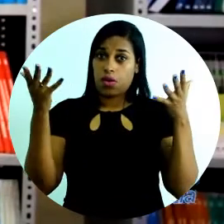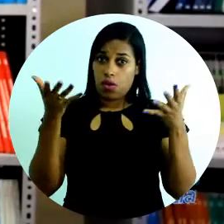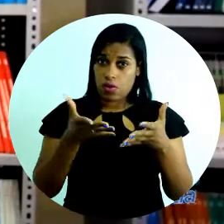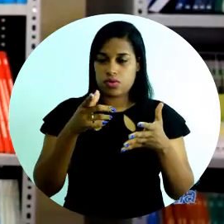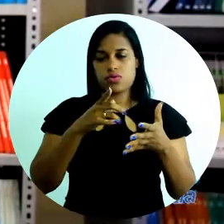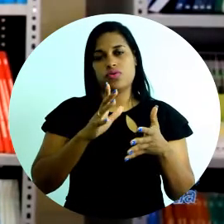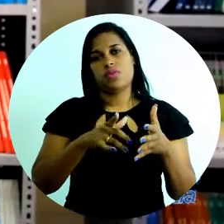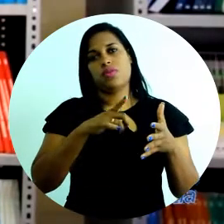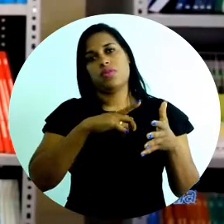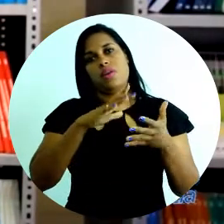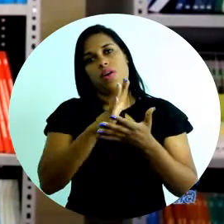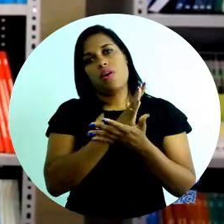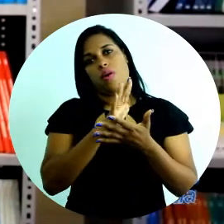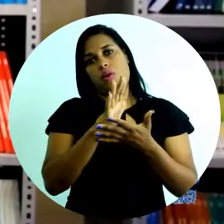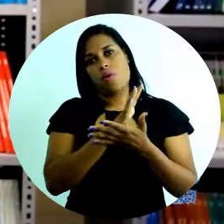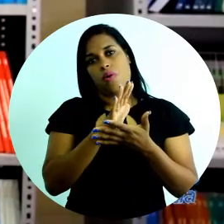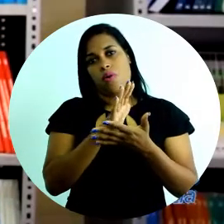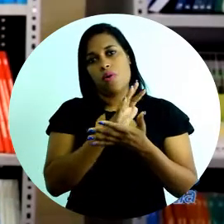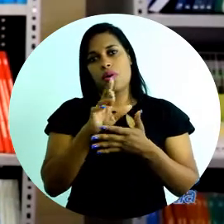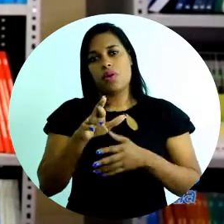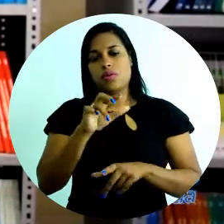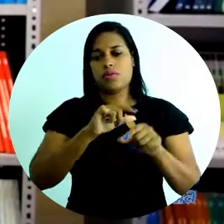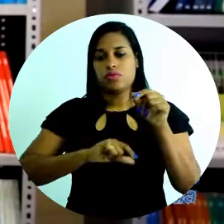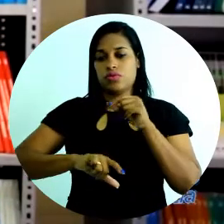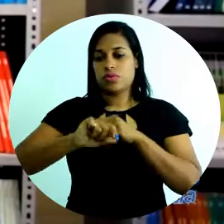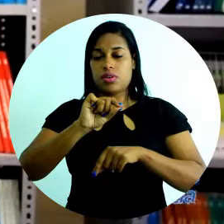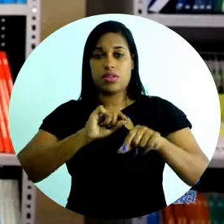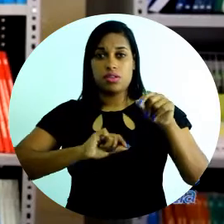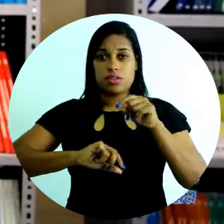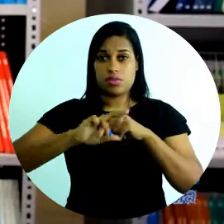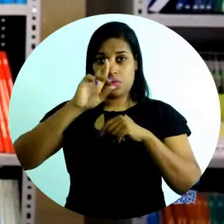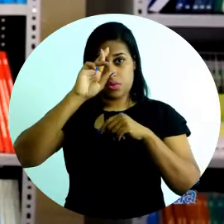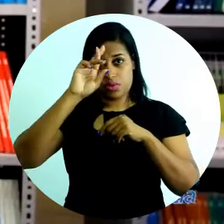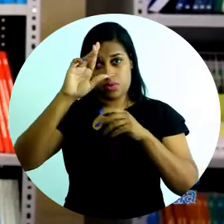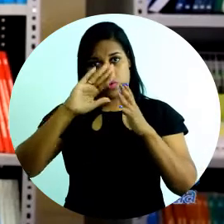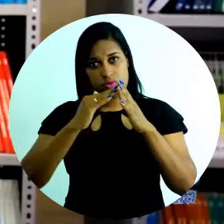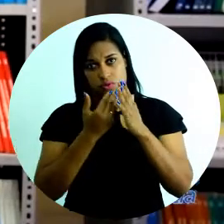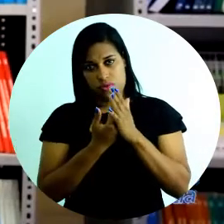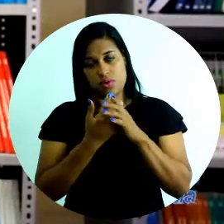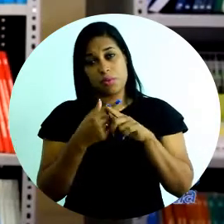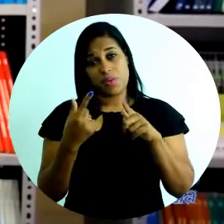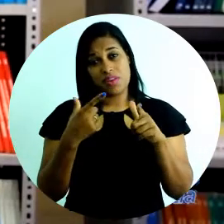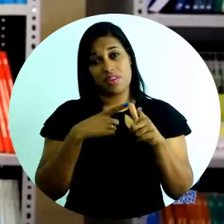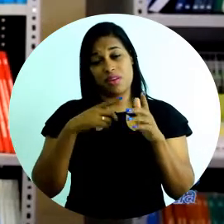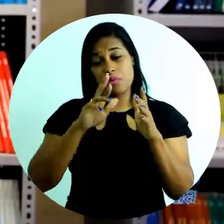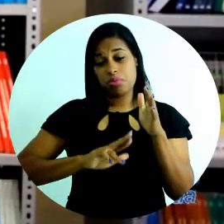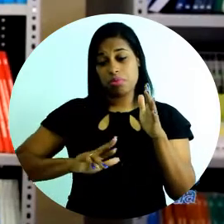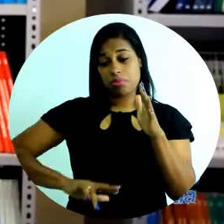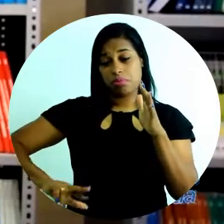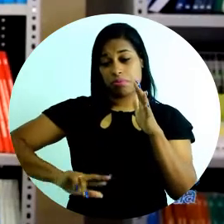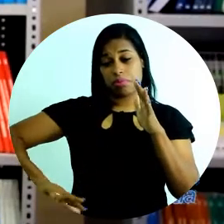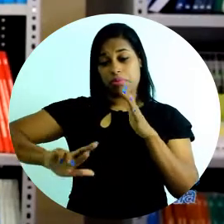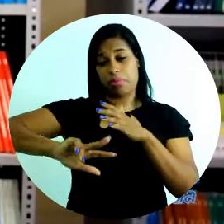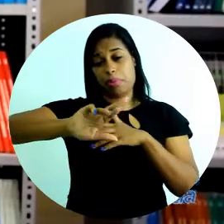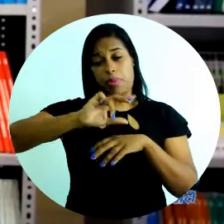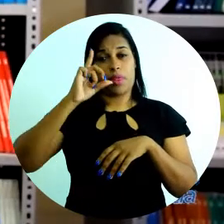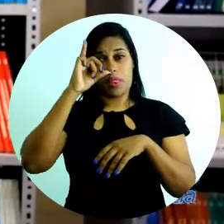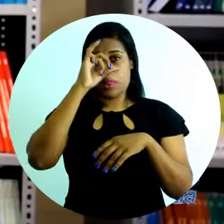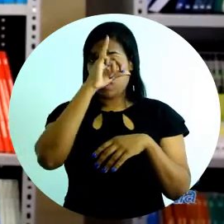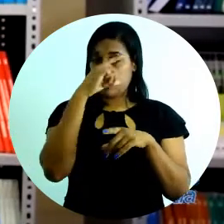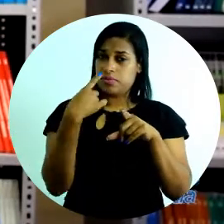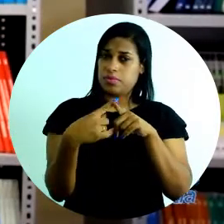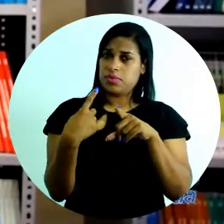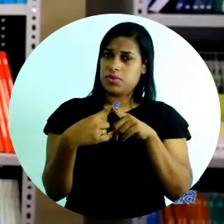Então, hoje já existem algumas redes que fazem eleição de diretores, mas ainda existe uma série de dificuldades, até